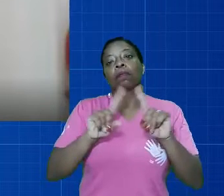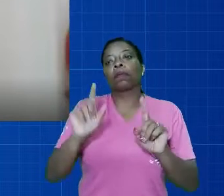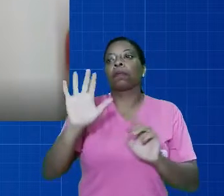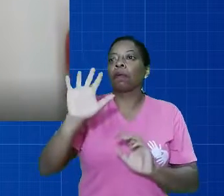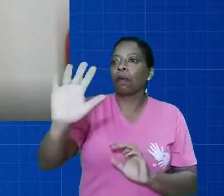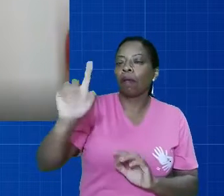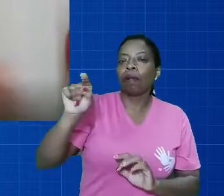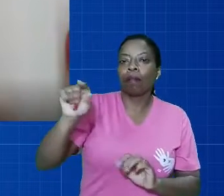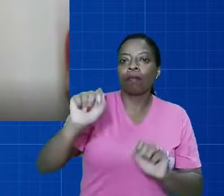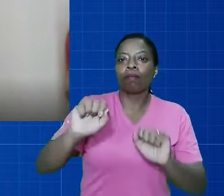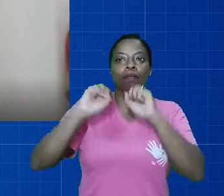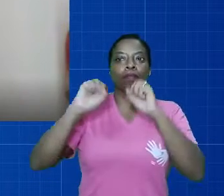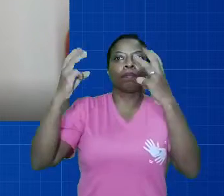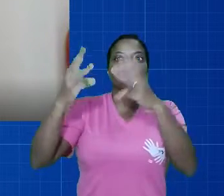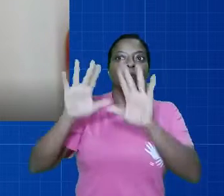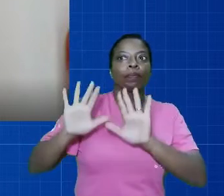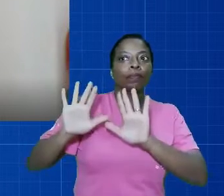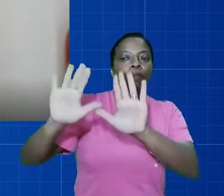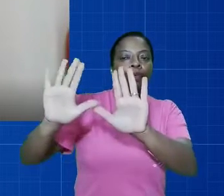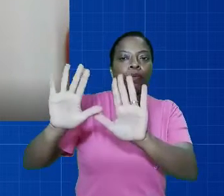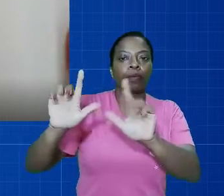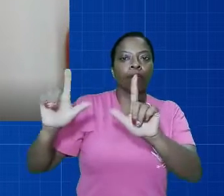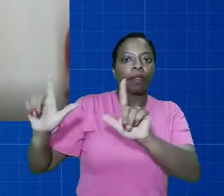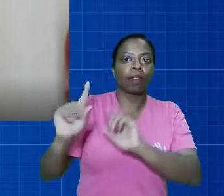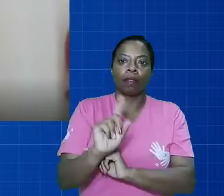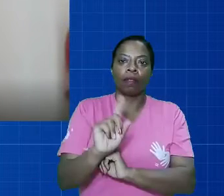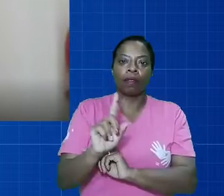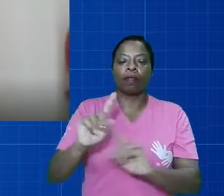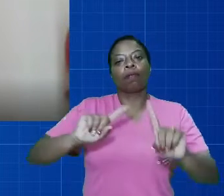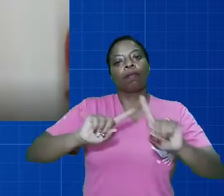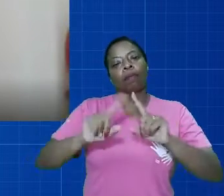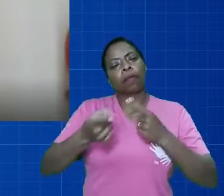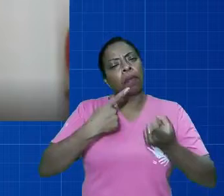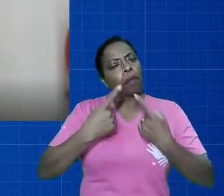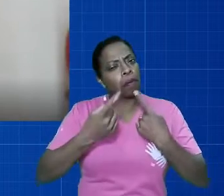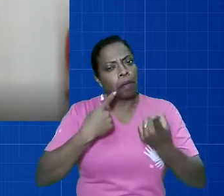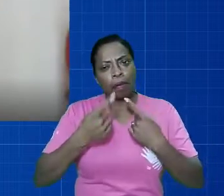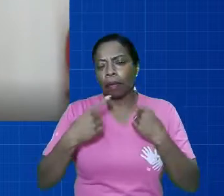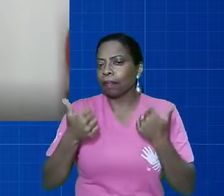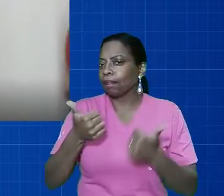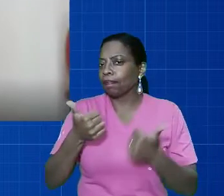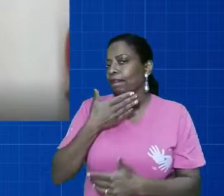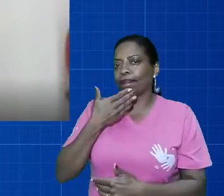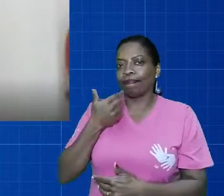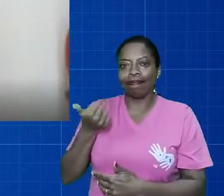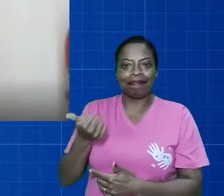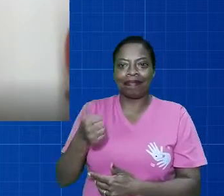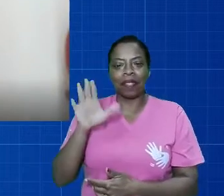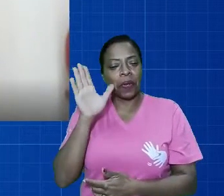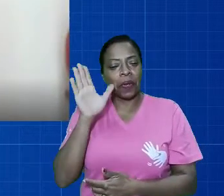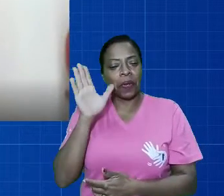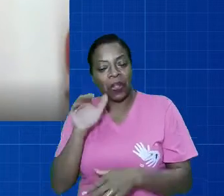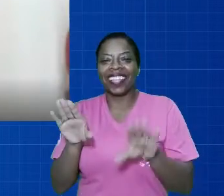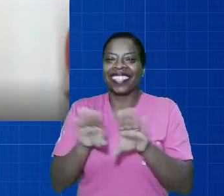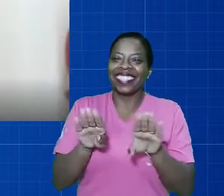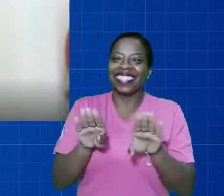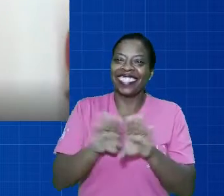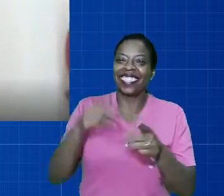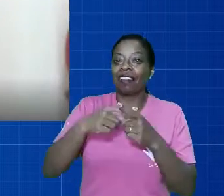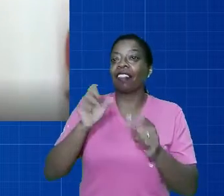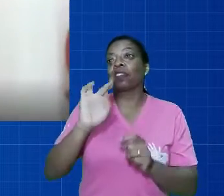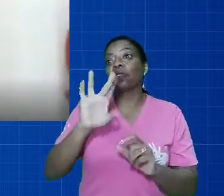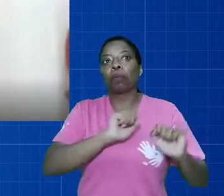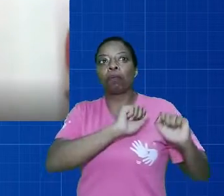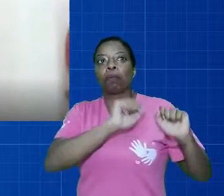não vou manter o slide constantemente, é para a gente manter esse formato aqui de conversa, que fica bem mais interessante do